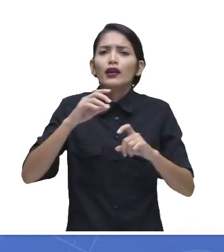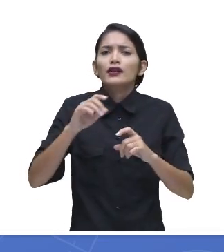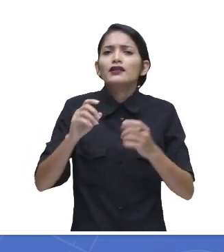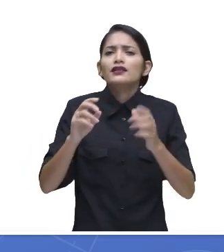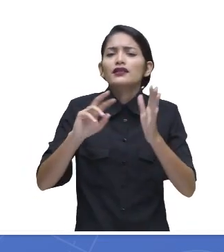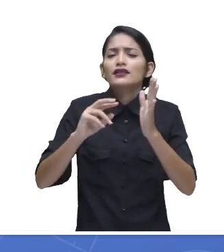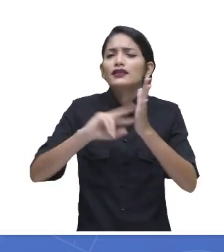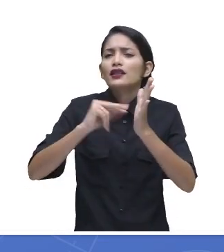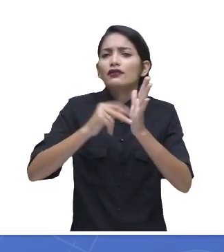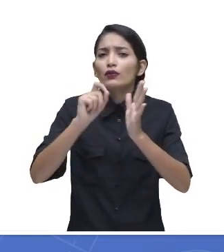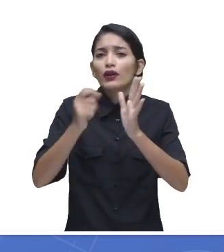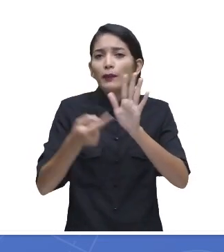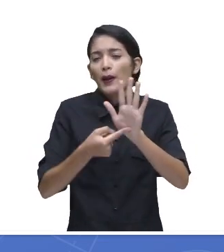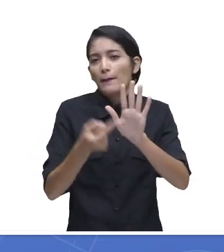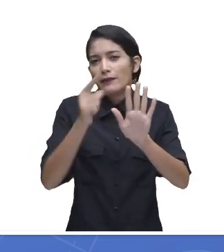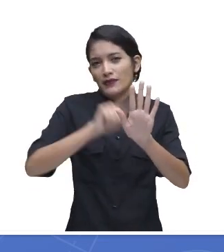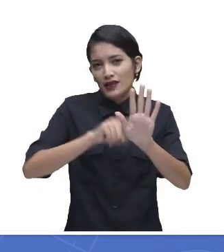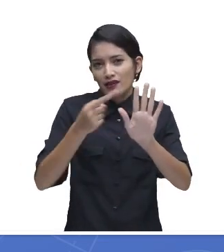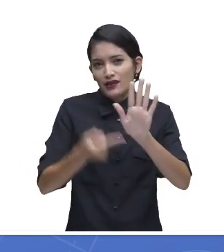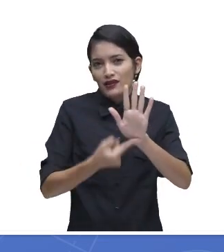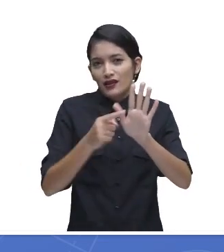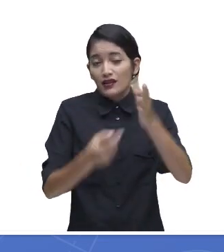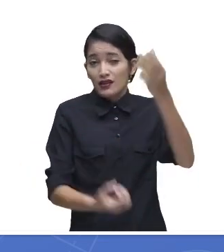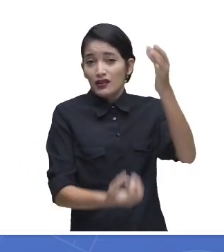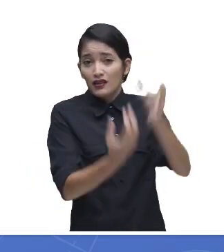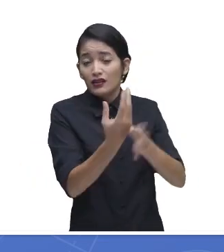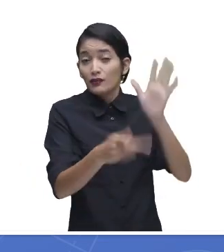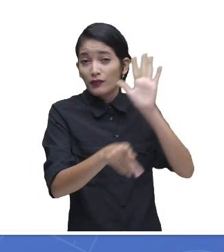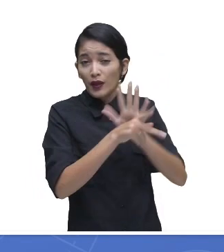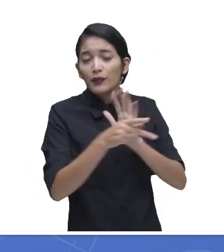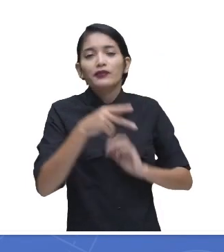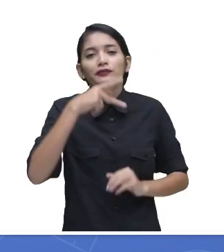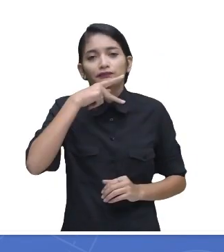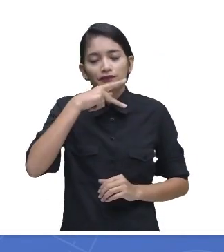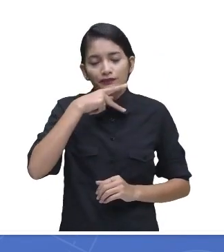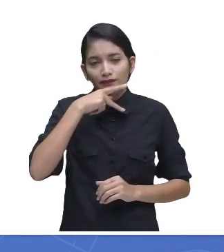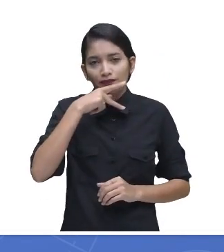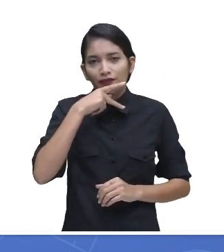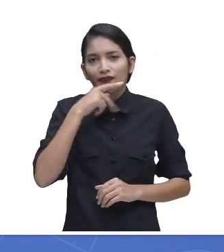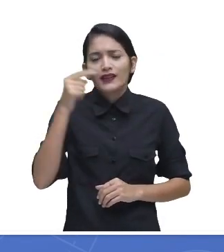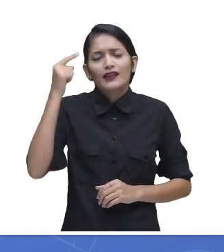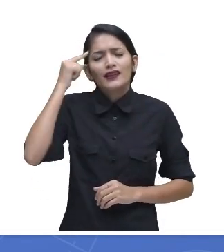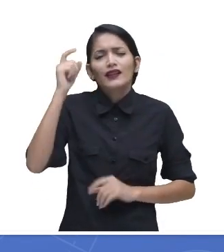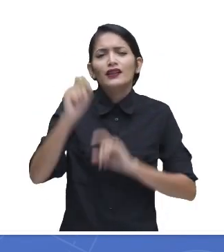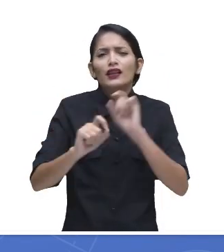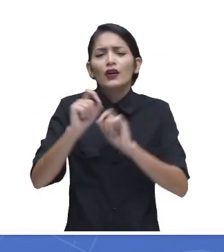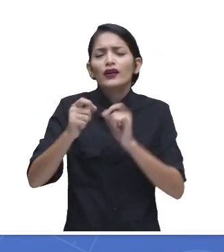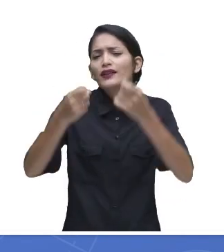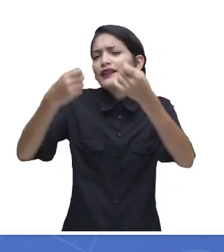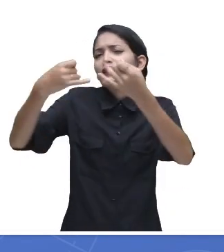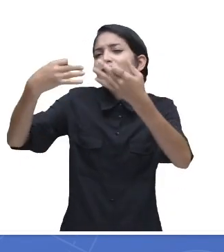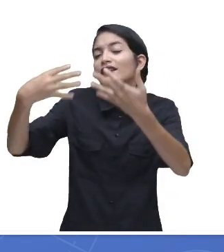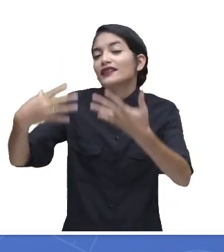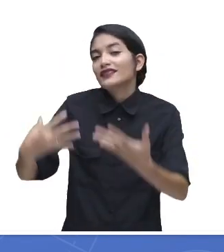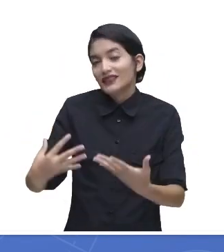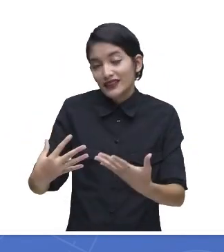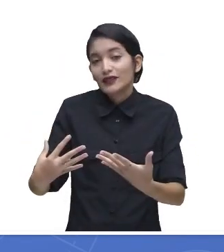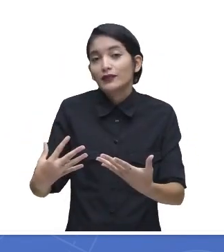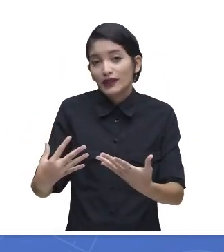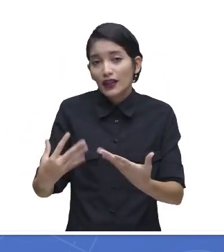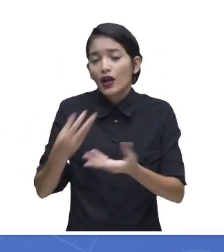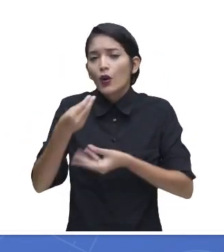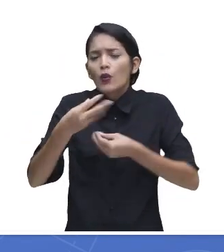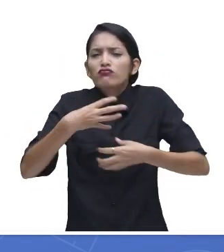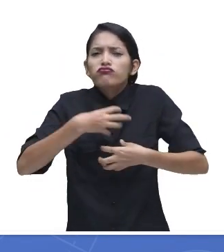né? Criada pelo Platão, numa tentativa de quê? De explicar o quê? A condição